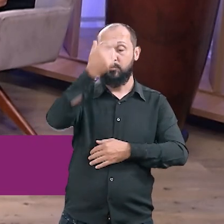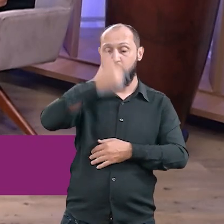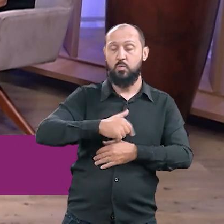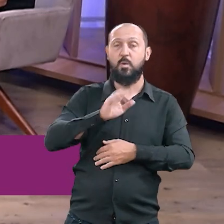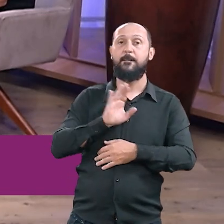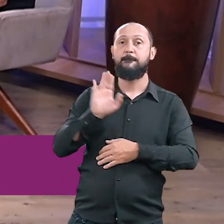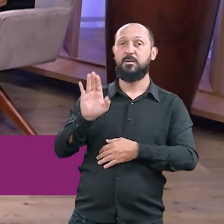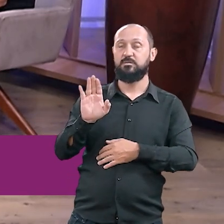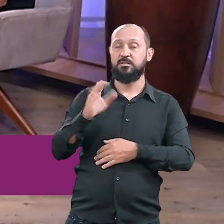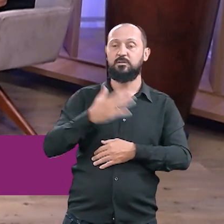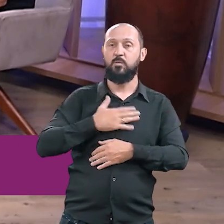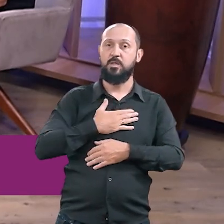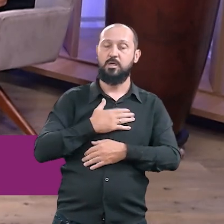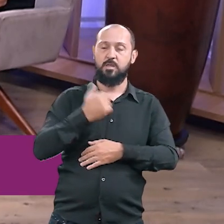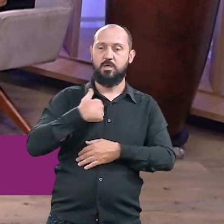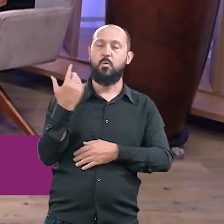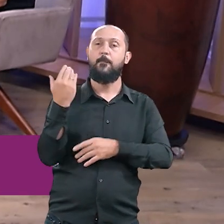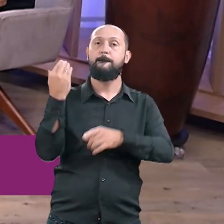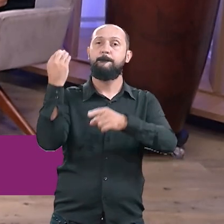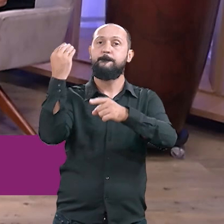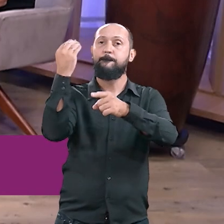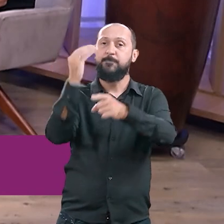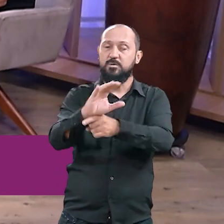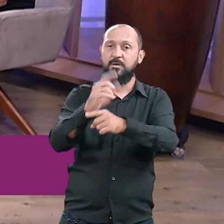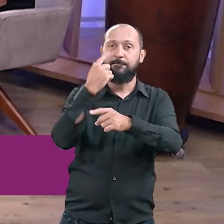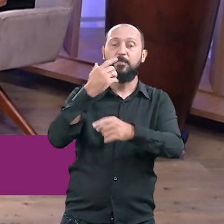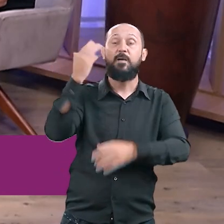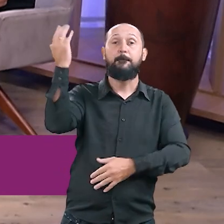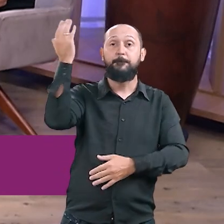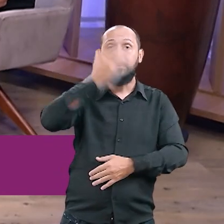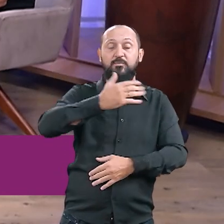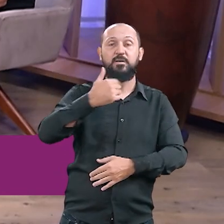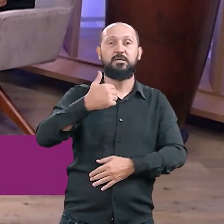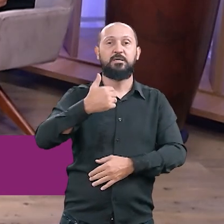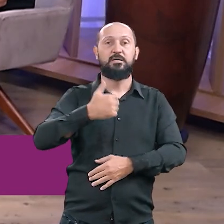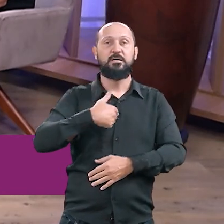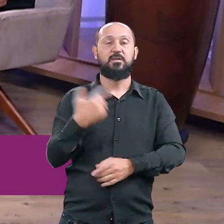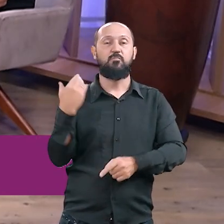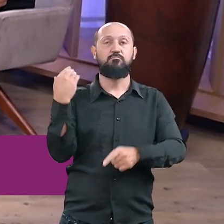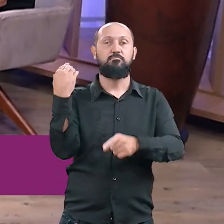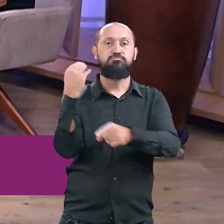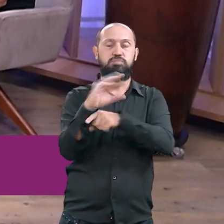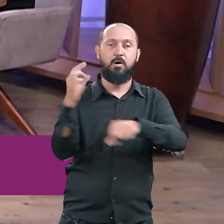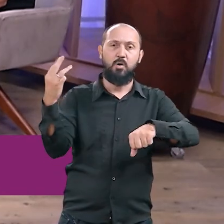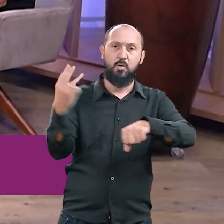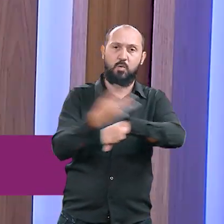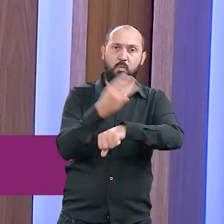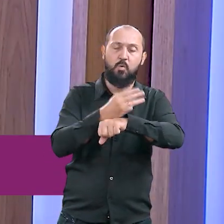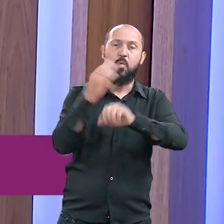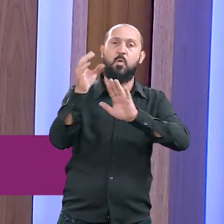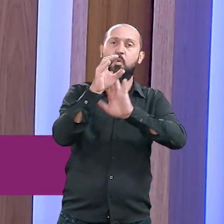É isso Então, que eu temo, que a justiça não consiga acompanhar a velocidade como as ferramentas são criadas. E a justiça não e a vai veracidade ao olhar